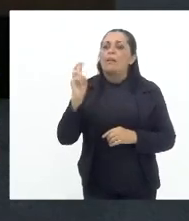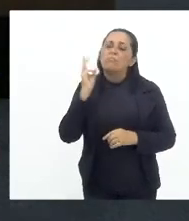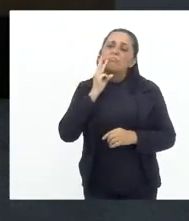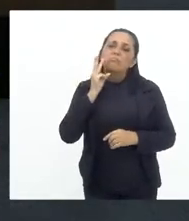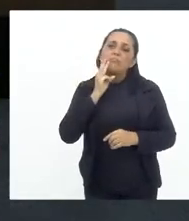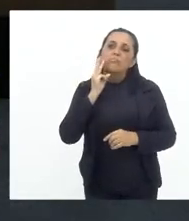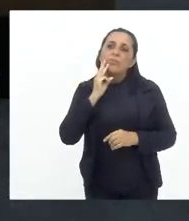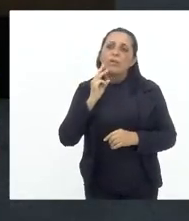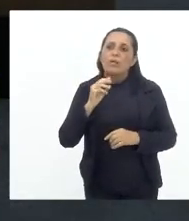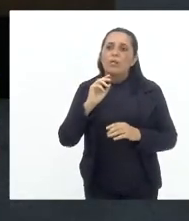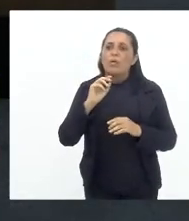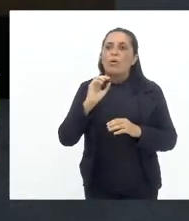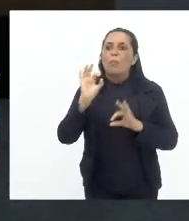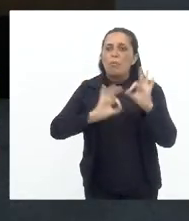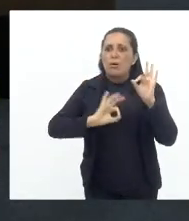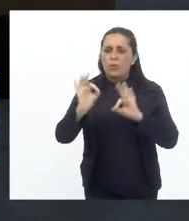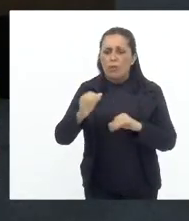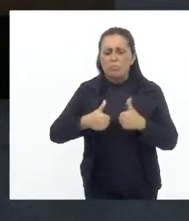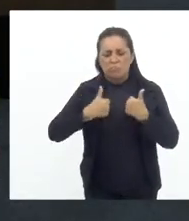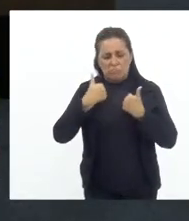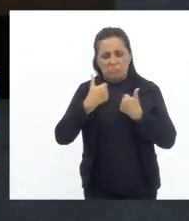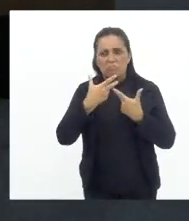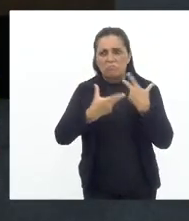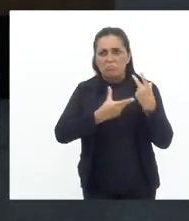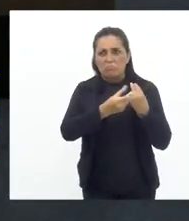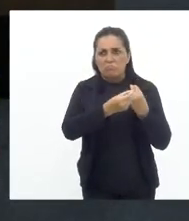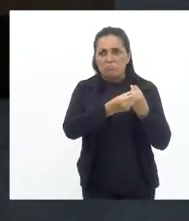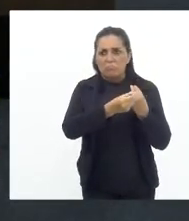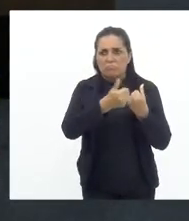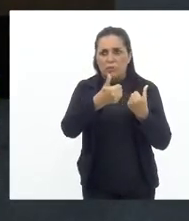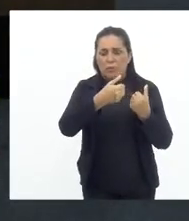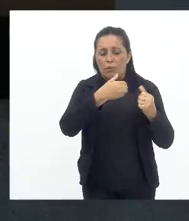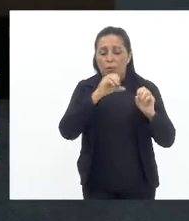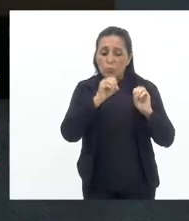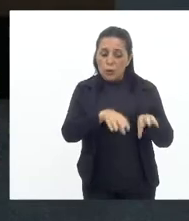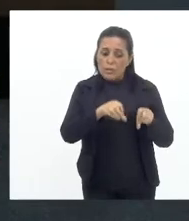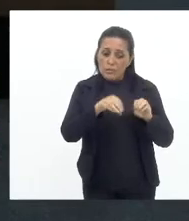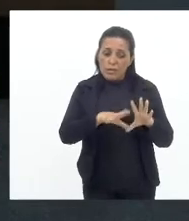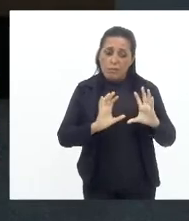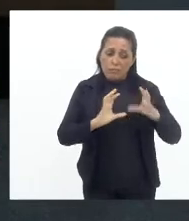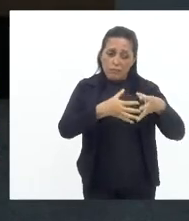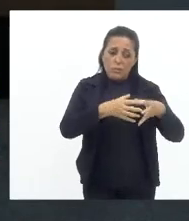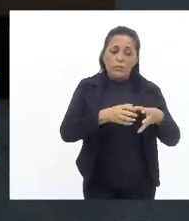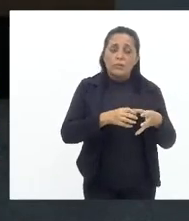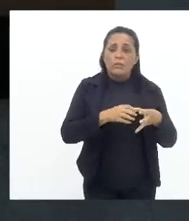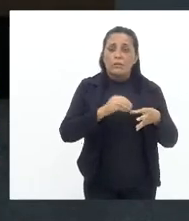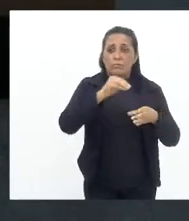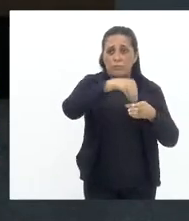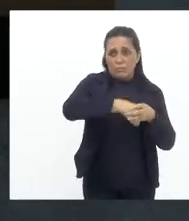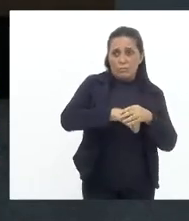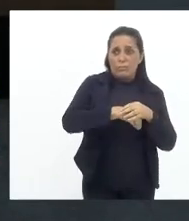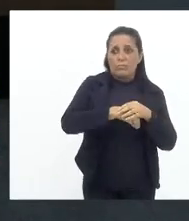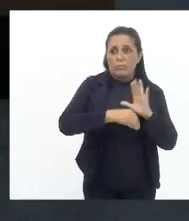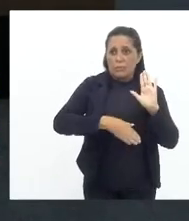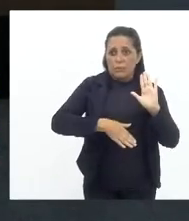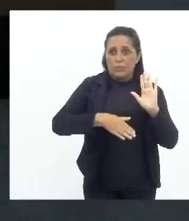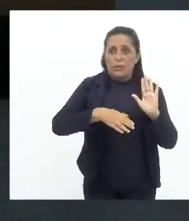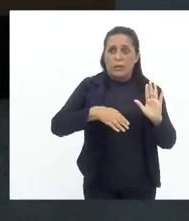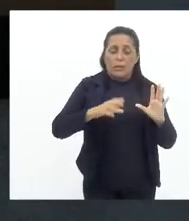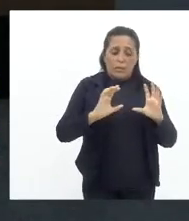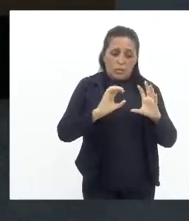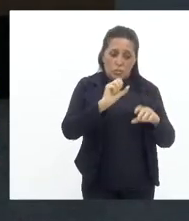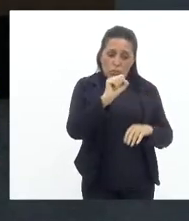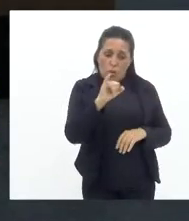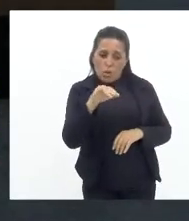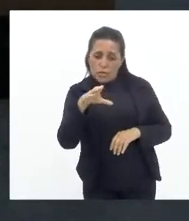Carneiro o projeto é muito meritório a questão da Educação no sistema socioeducativo é um tema Fundamental e